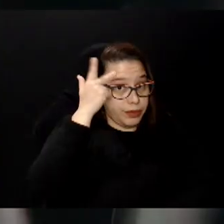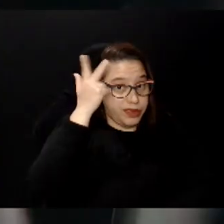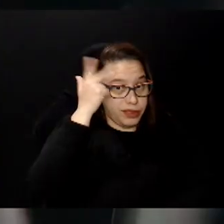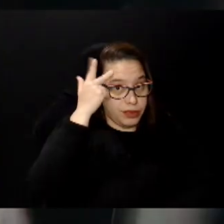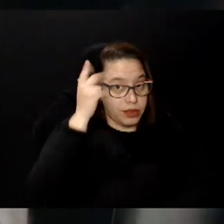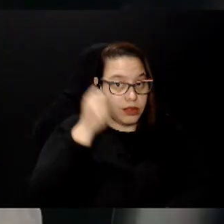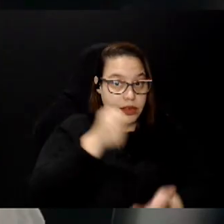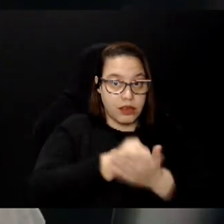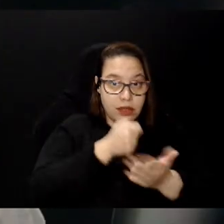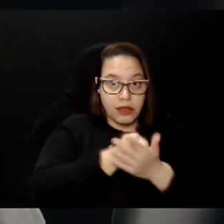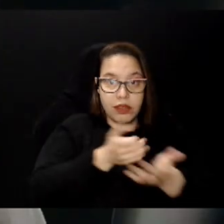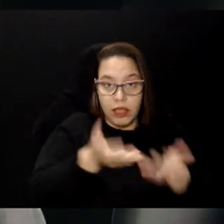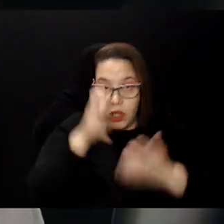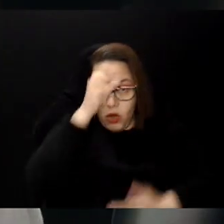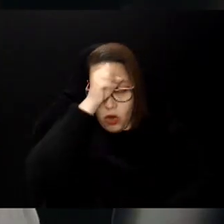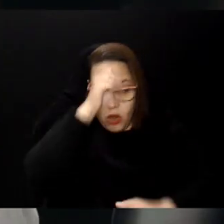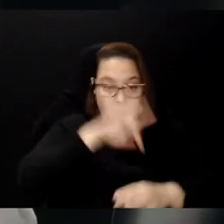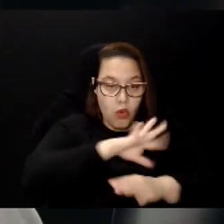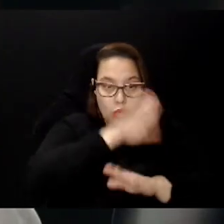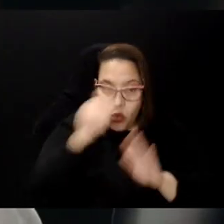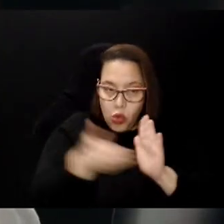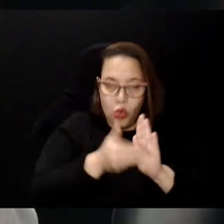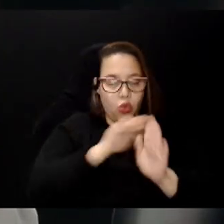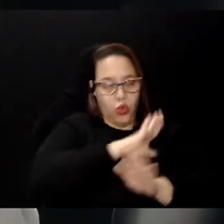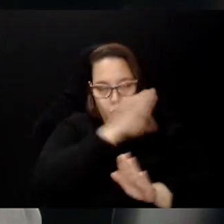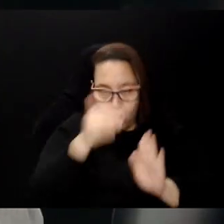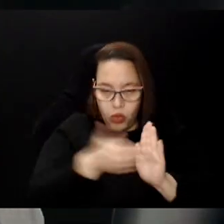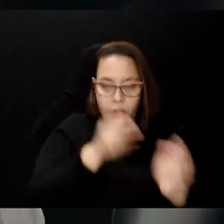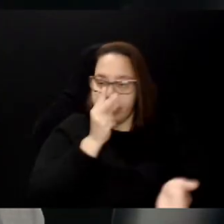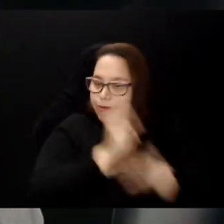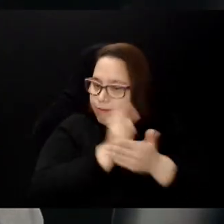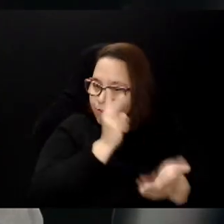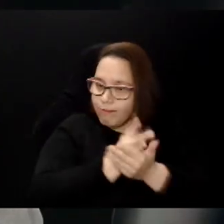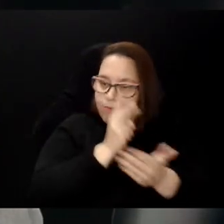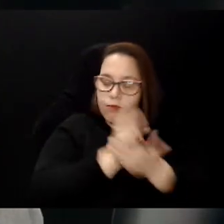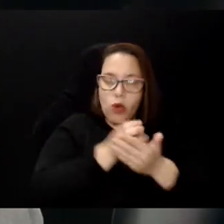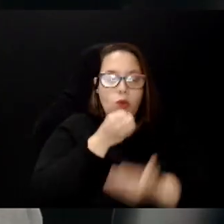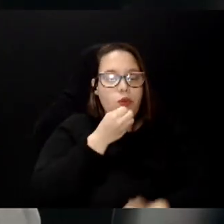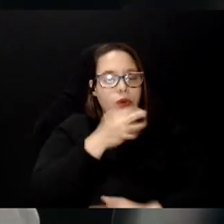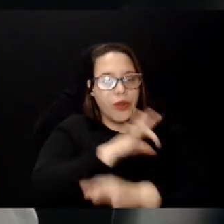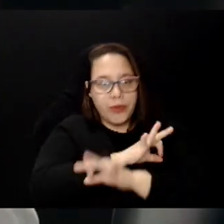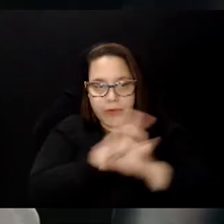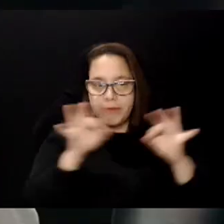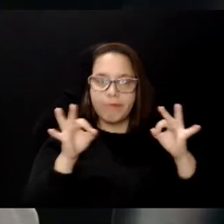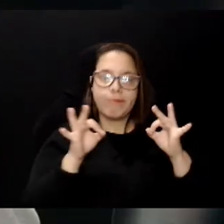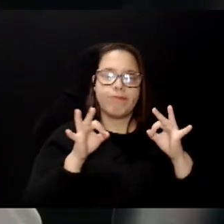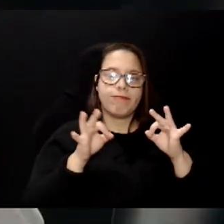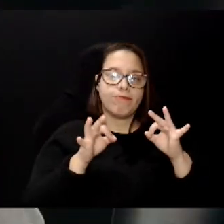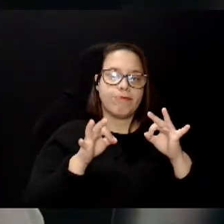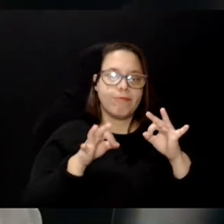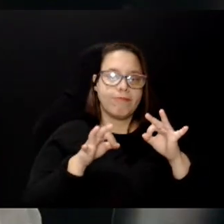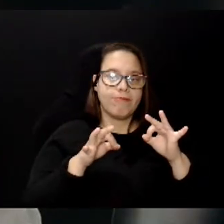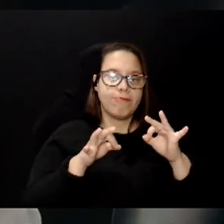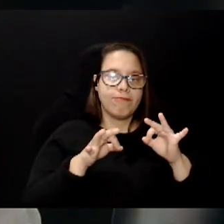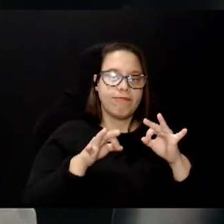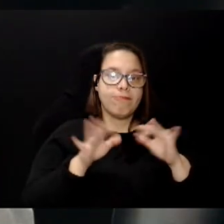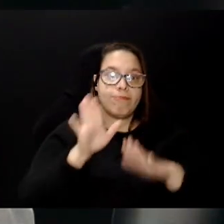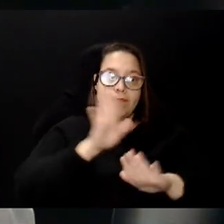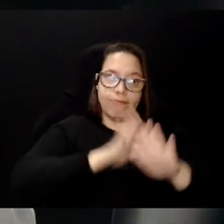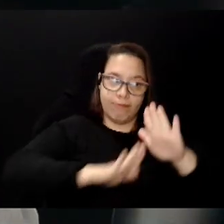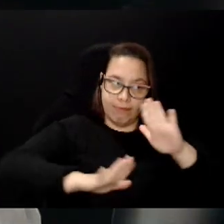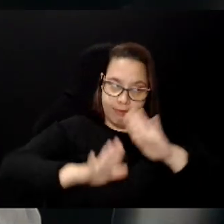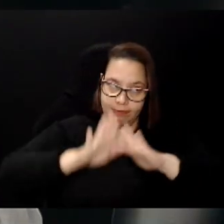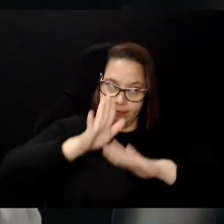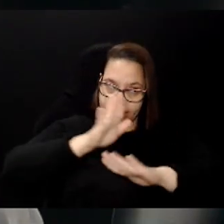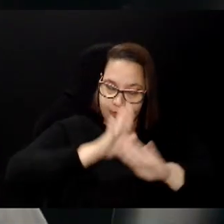aprender tudo o tempo inteiro, né? Elas querem fazer tudo bem feito. Agora, a gente tem que tomar o cuidado de